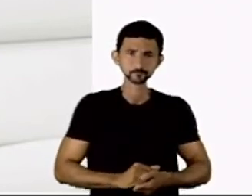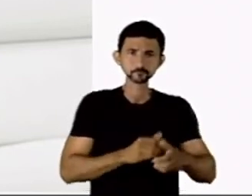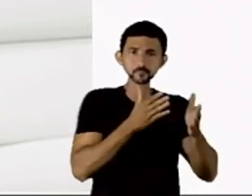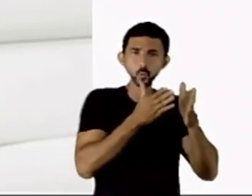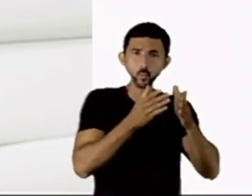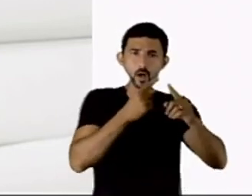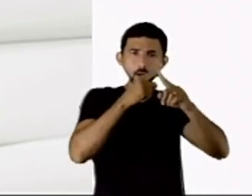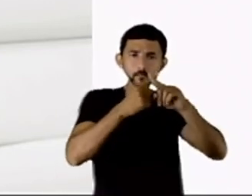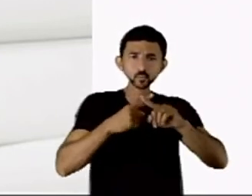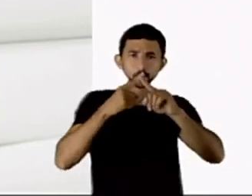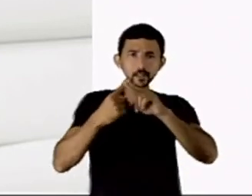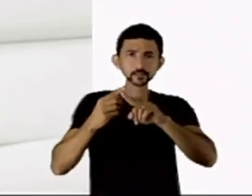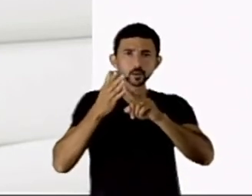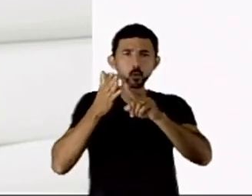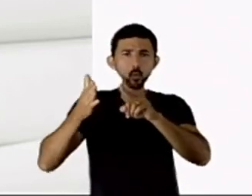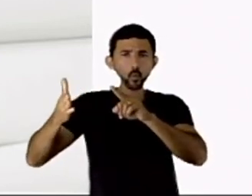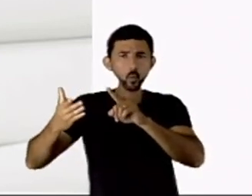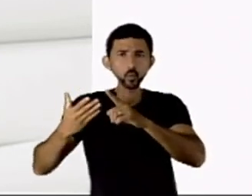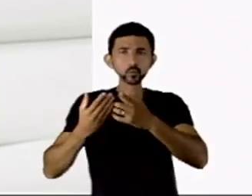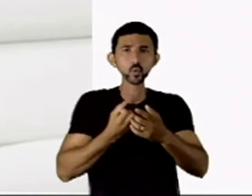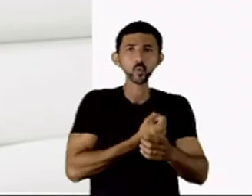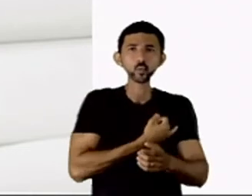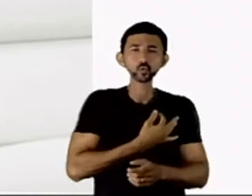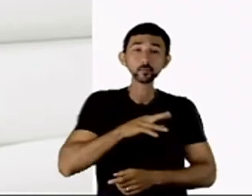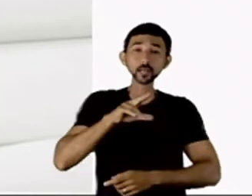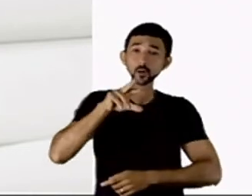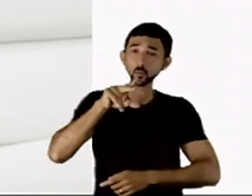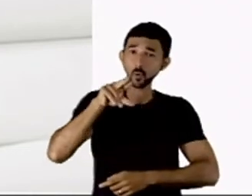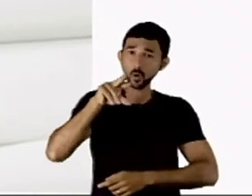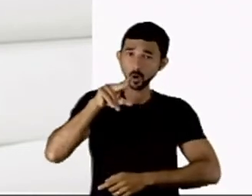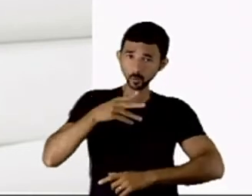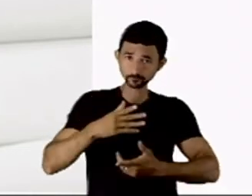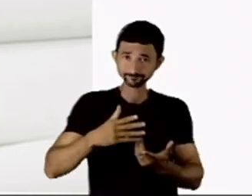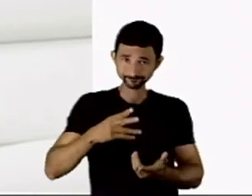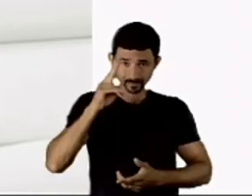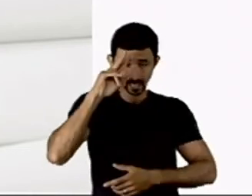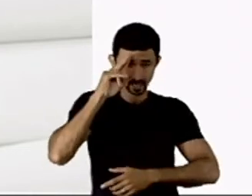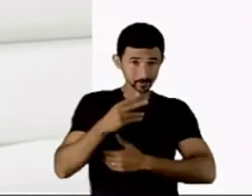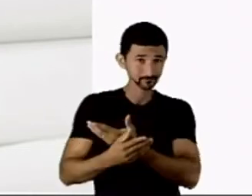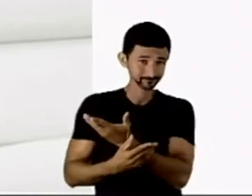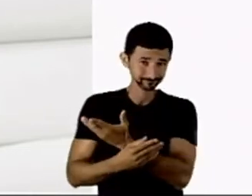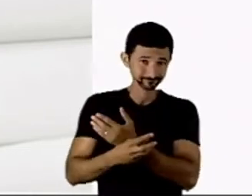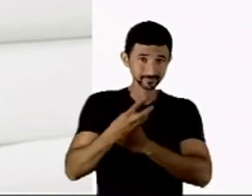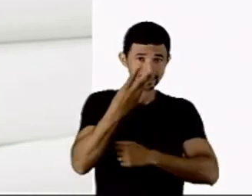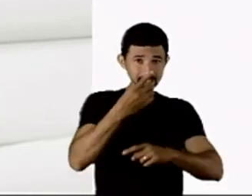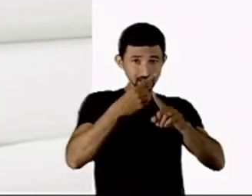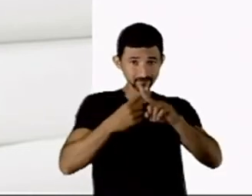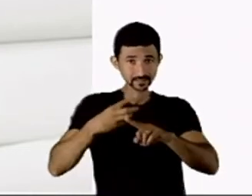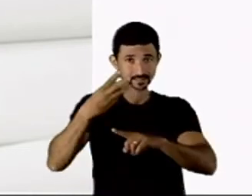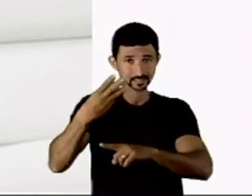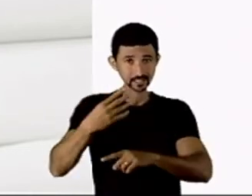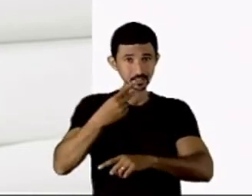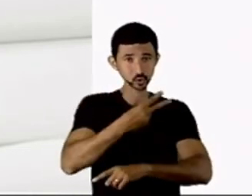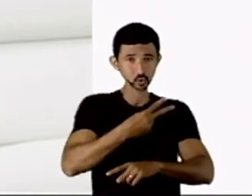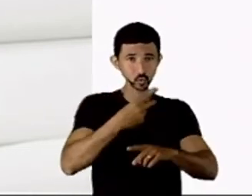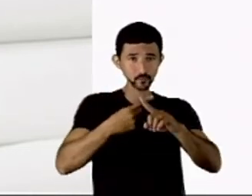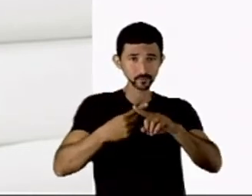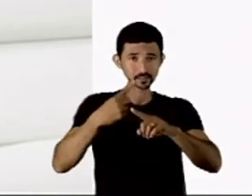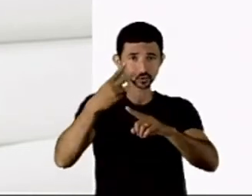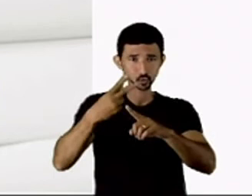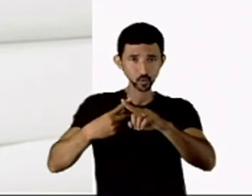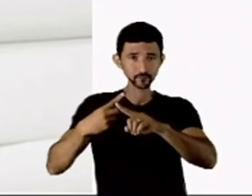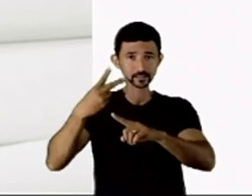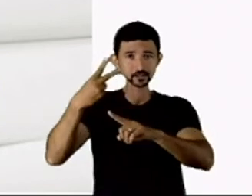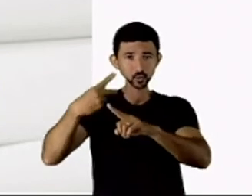cada multiplicação, todos os fatores são iguais. Lembram lá? 3 vezes 3, 2 vezes 2 vezes